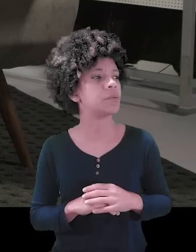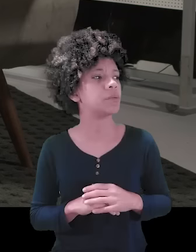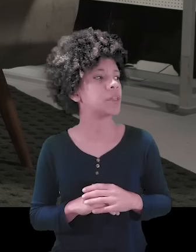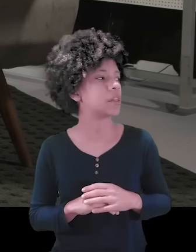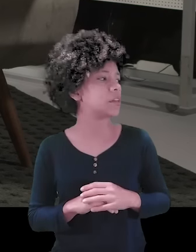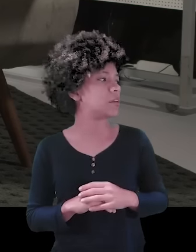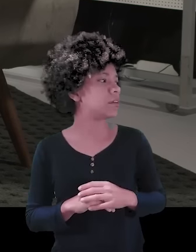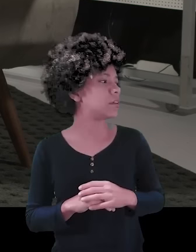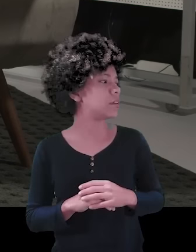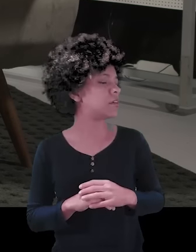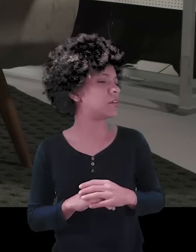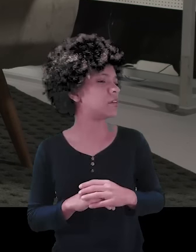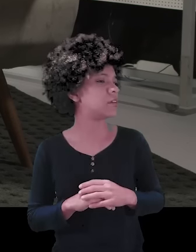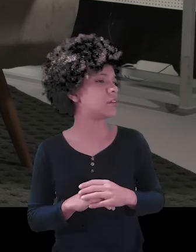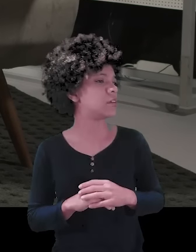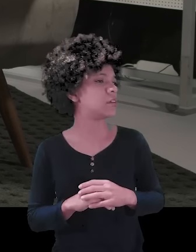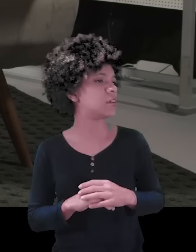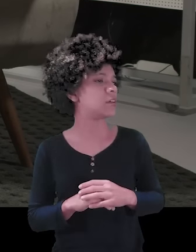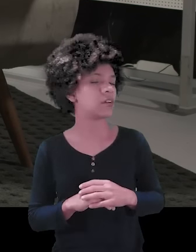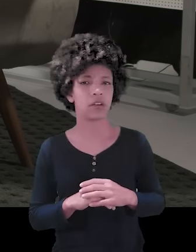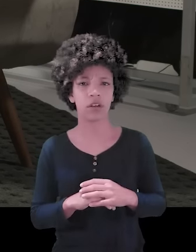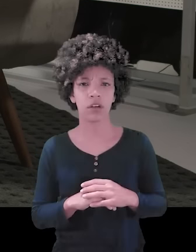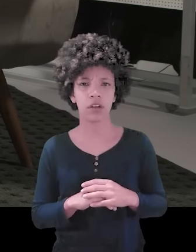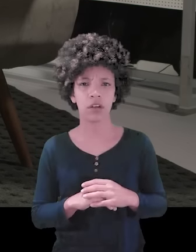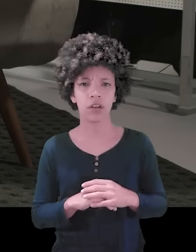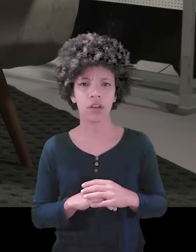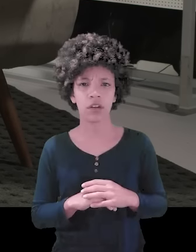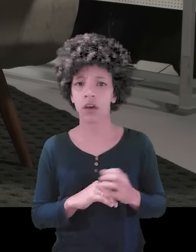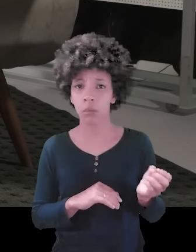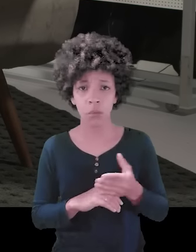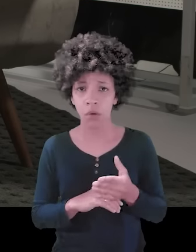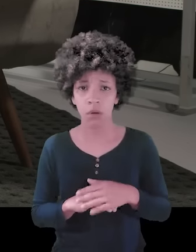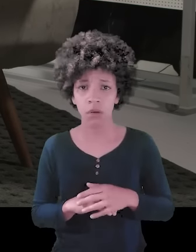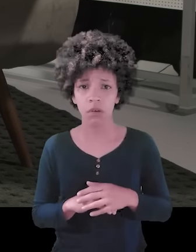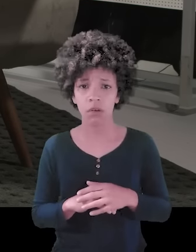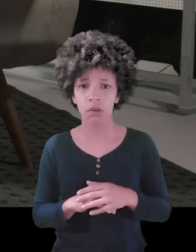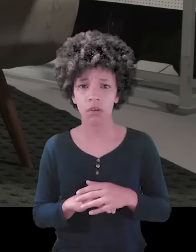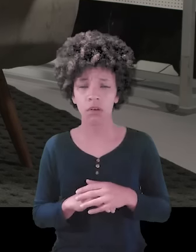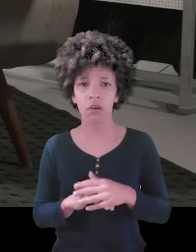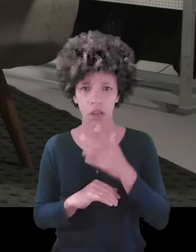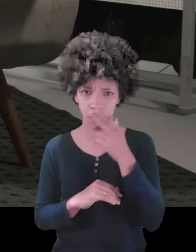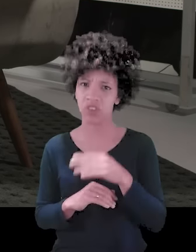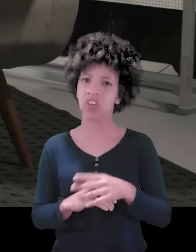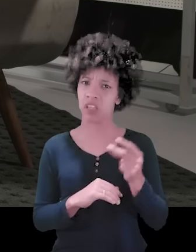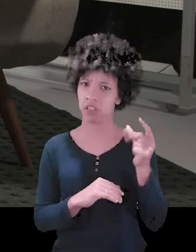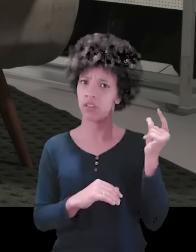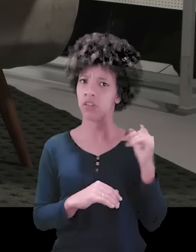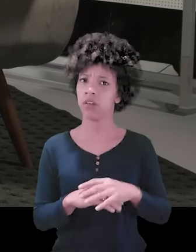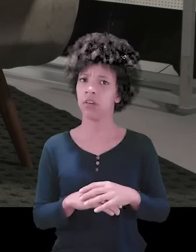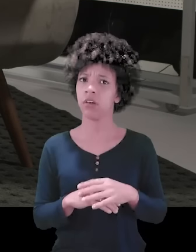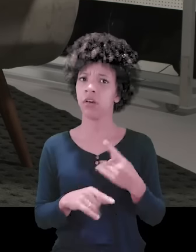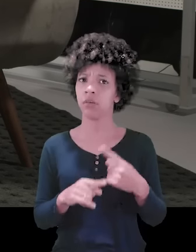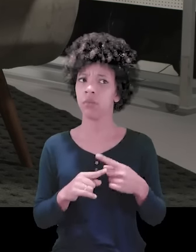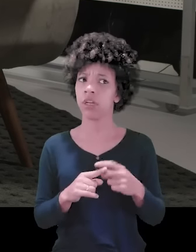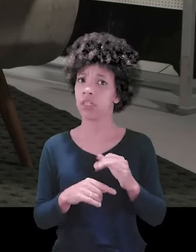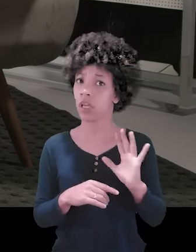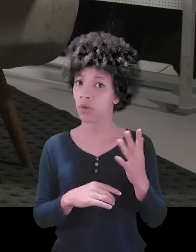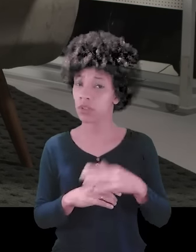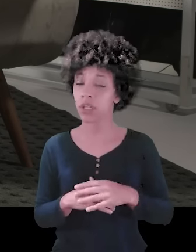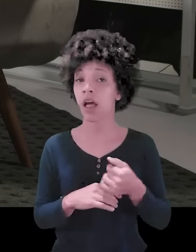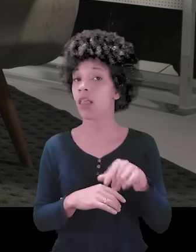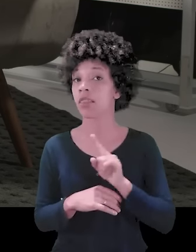em Portugal SA e acabou de sair aqui gostei bastante de antiga e o que acabou de acontecer isso agora